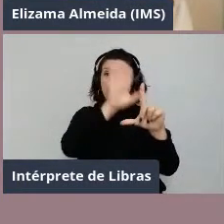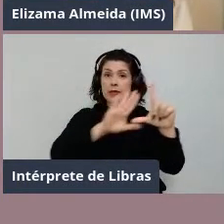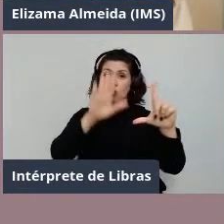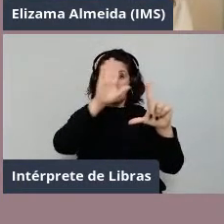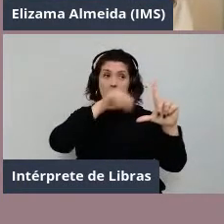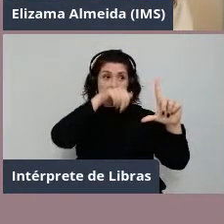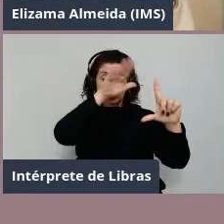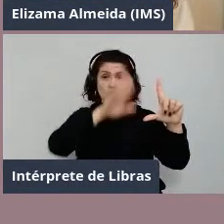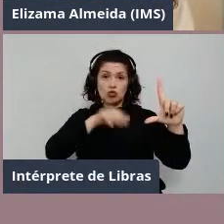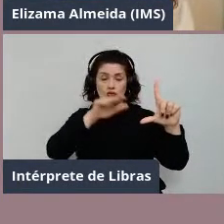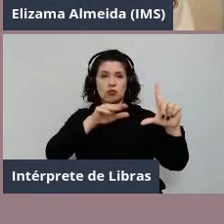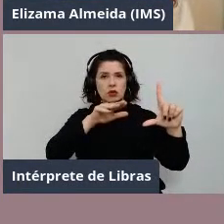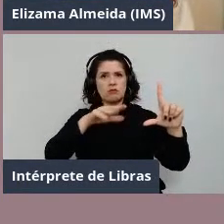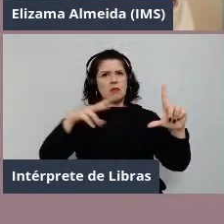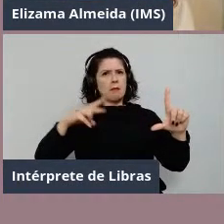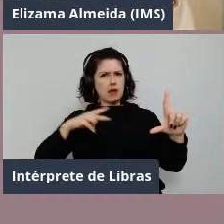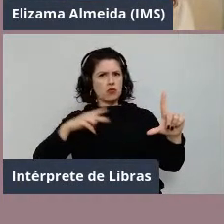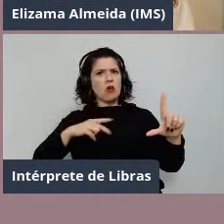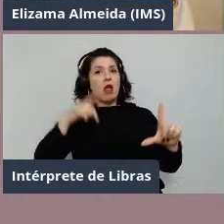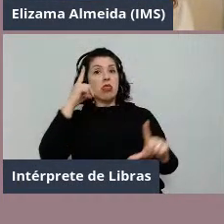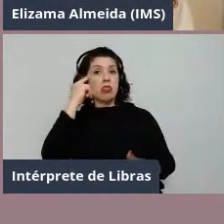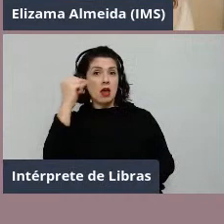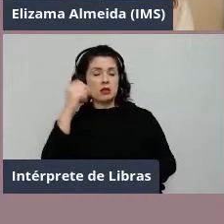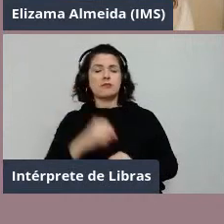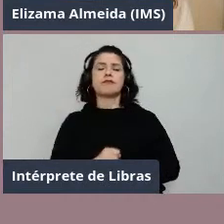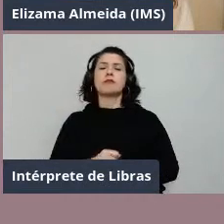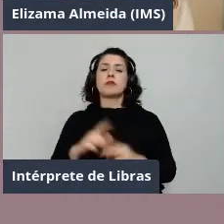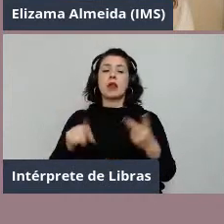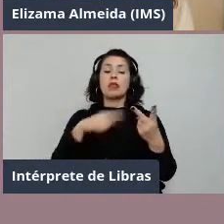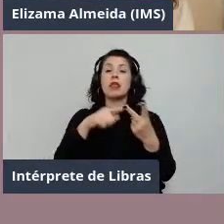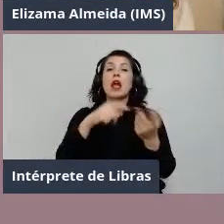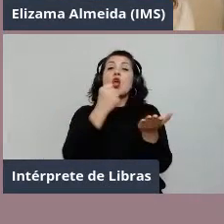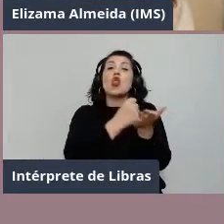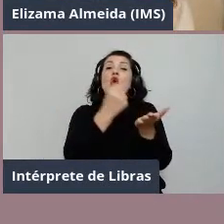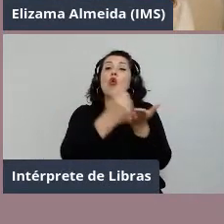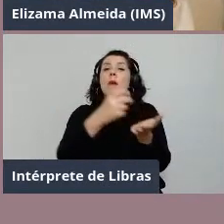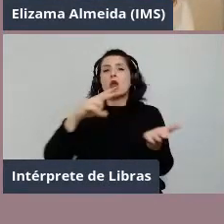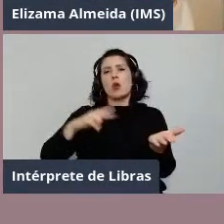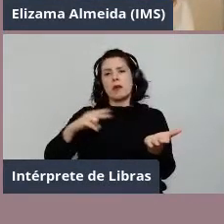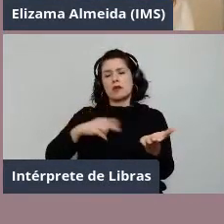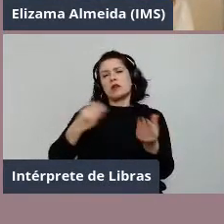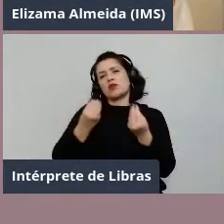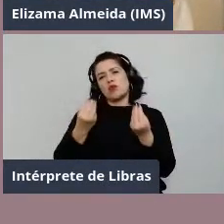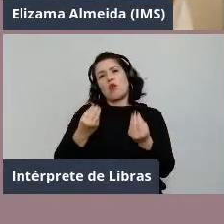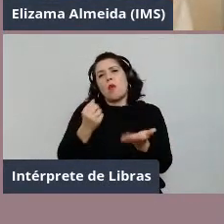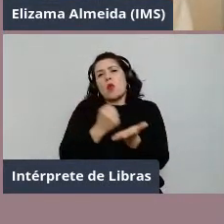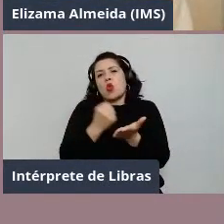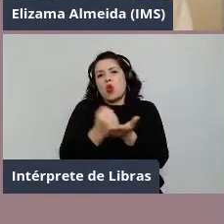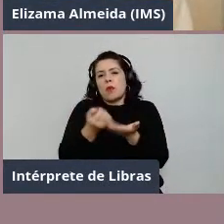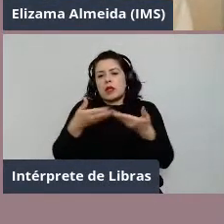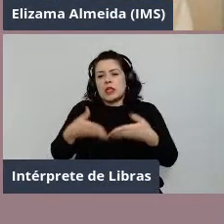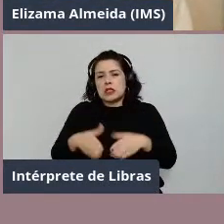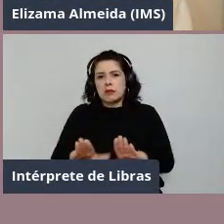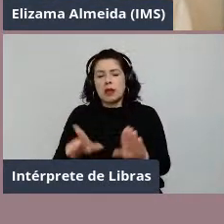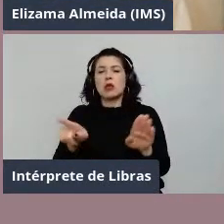pintados por ela. Tem documentos pessoais, como a certidão de nascimento e o